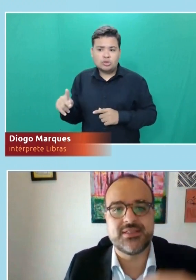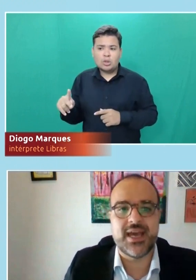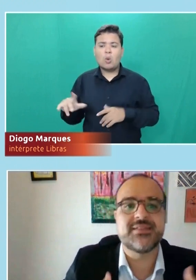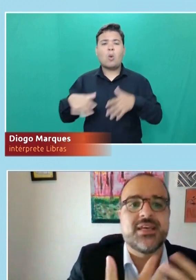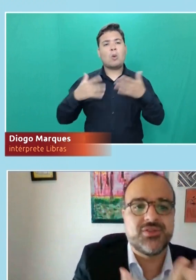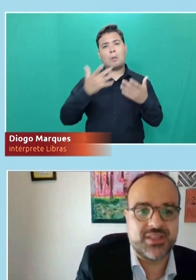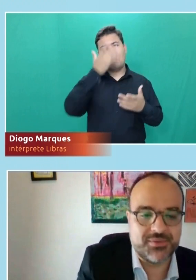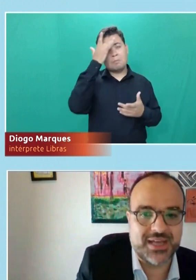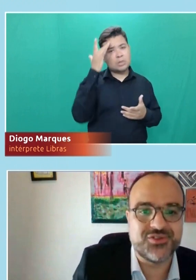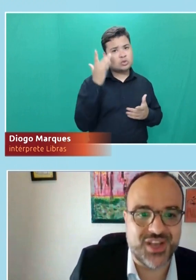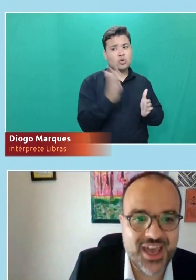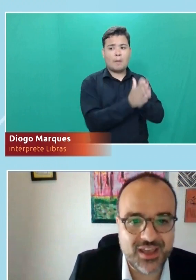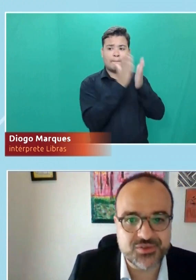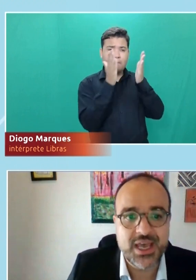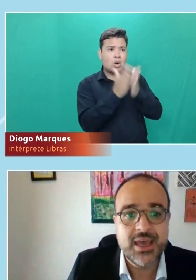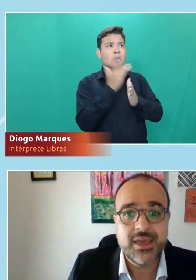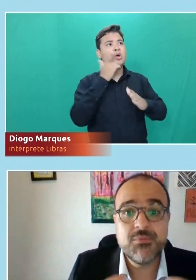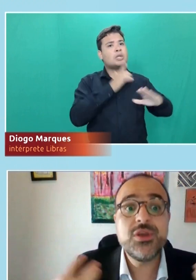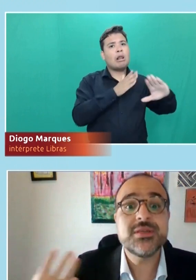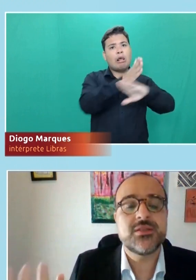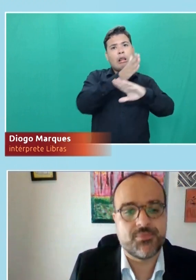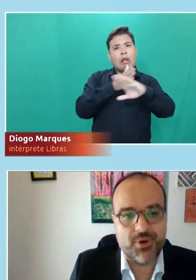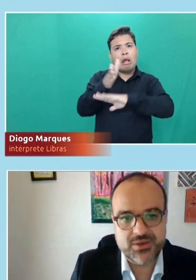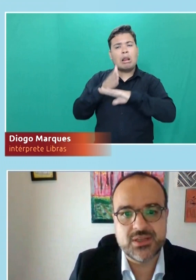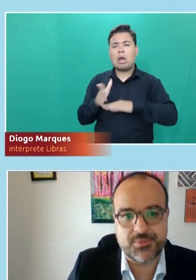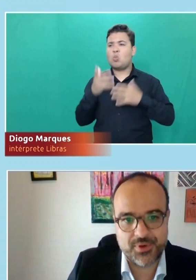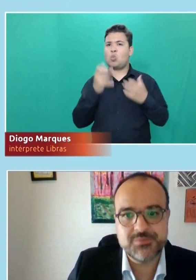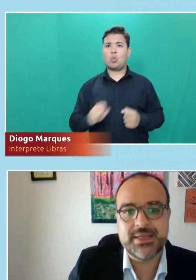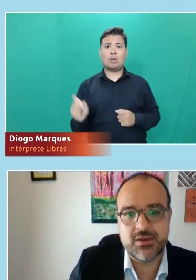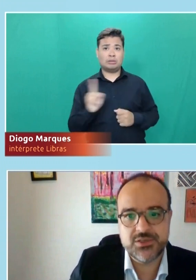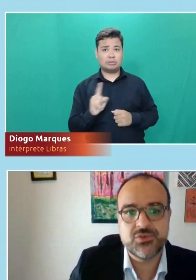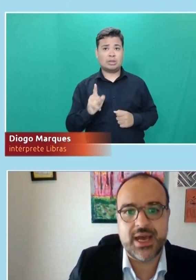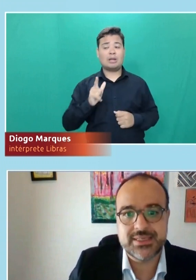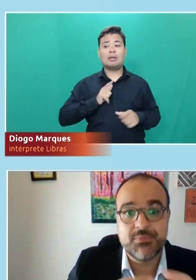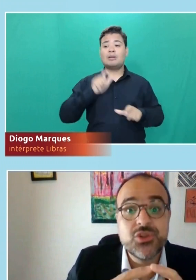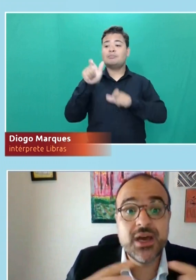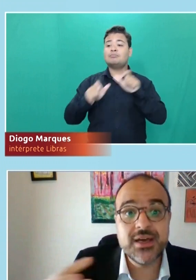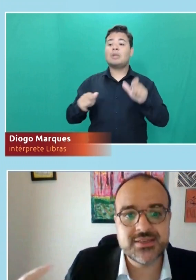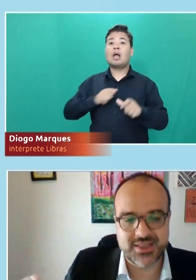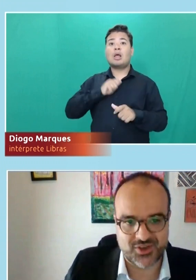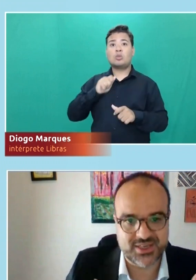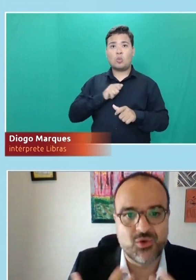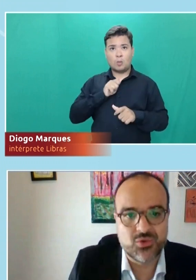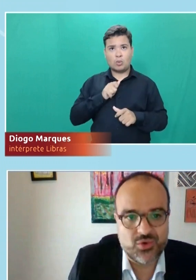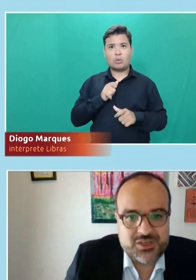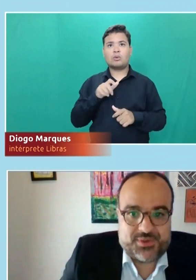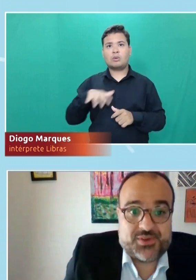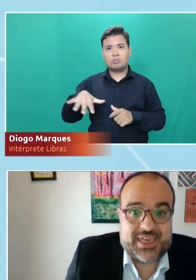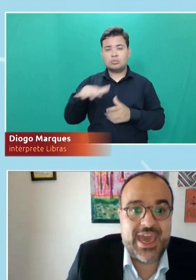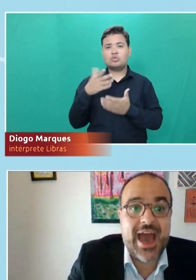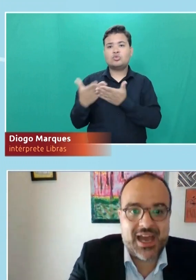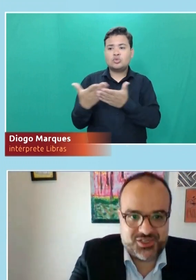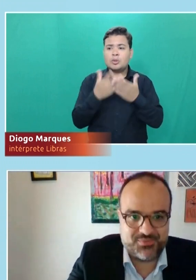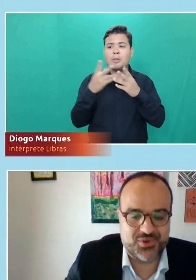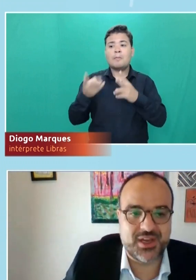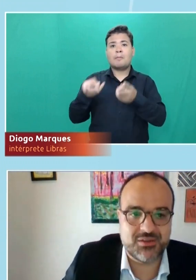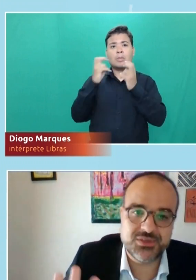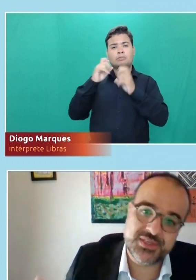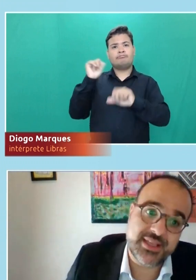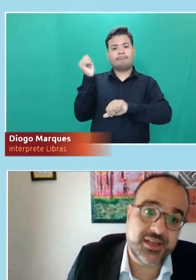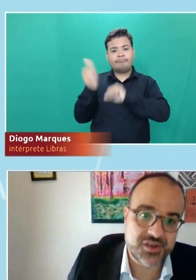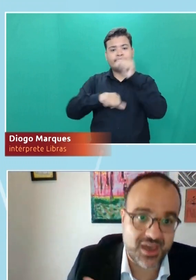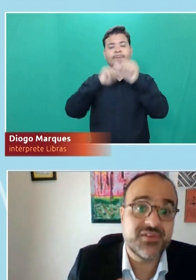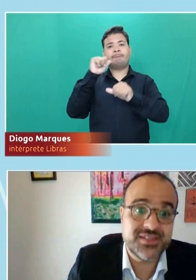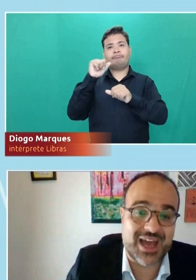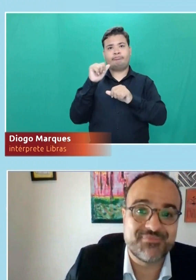pobre possa ter acesso a determinados direitos. E muitas antropólogas e antropólogos passaram a estudar essa mudança na nossa cultura de pessoas que reagem, portanto,